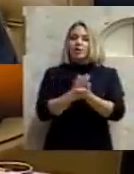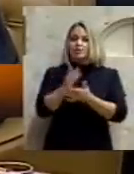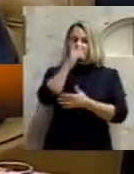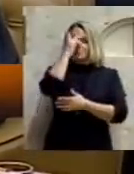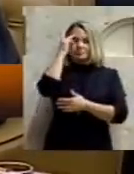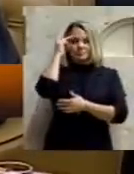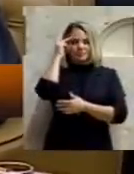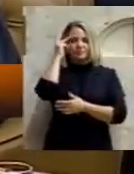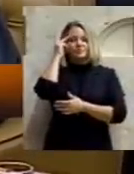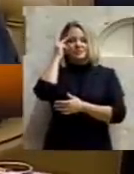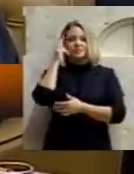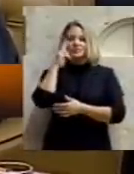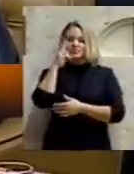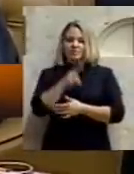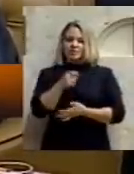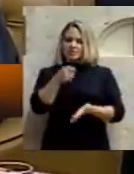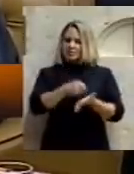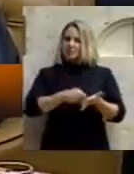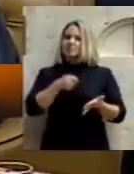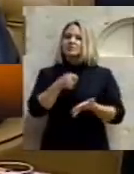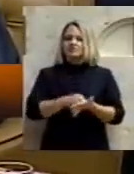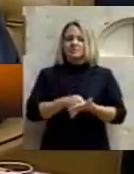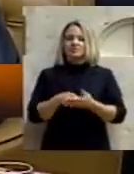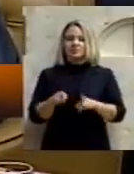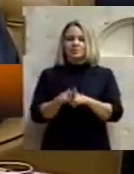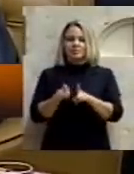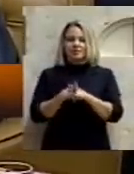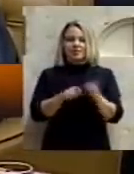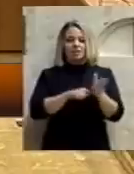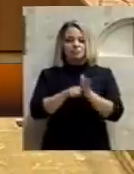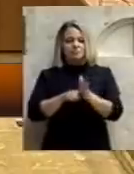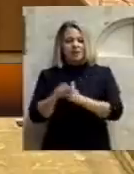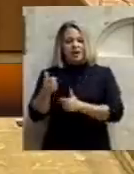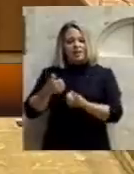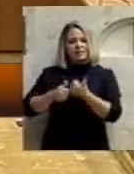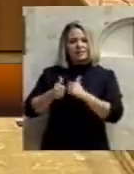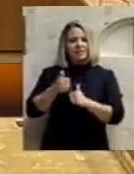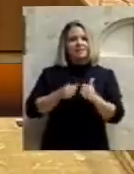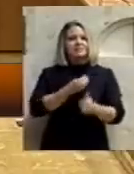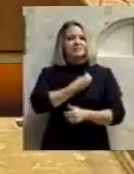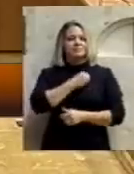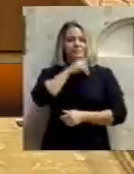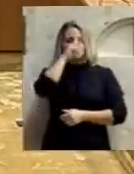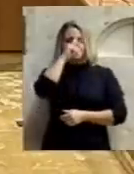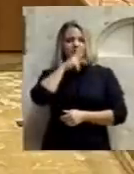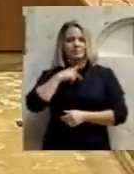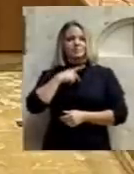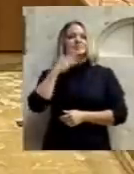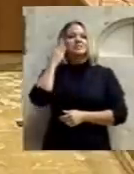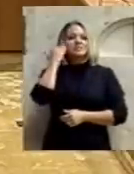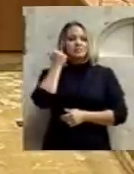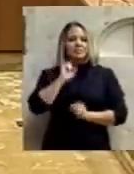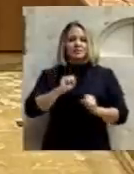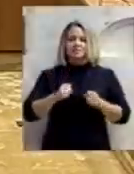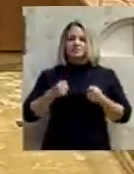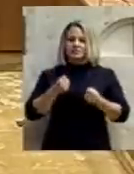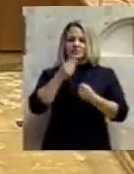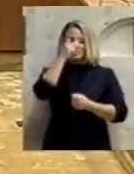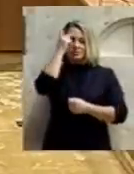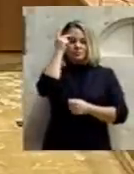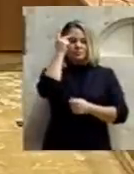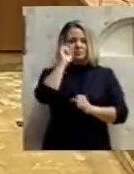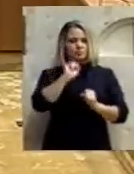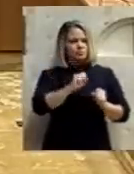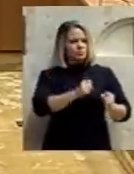pessoas veem também garantida a detida análise de suas razões em uma arena em que não sai vencedora a força dos poderosos